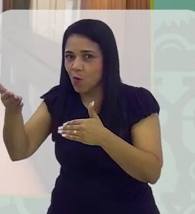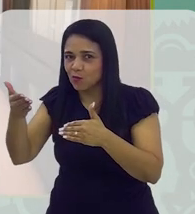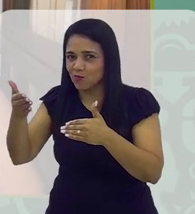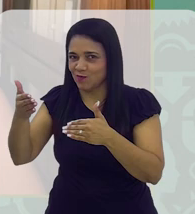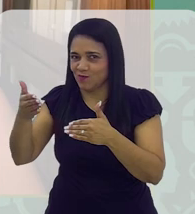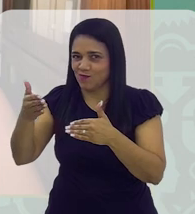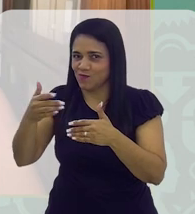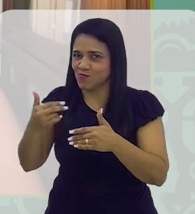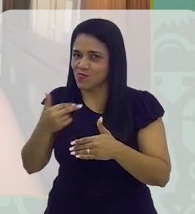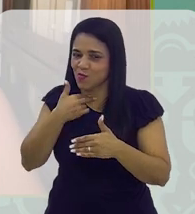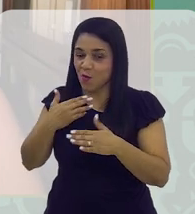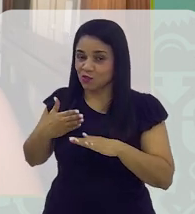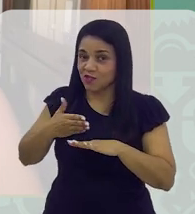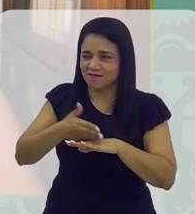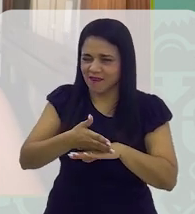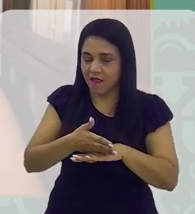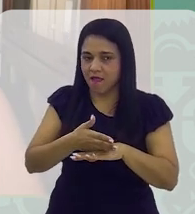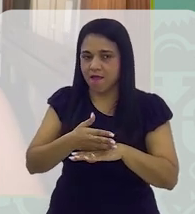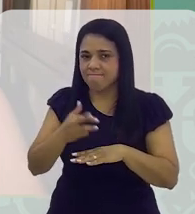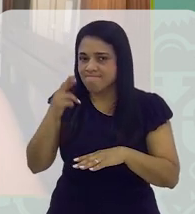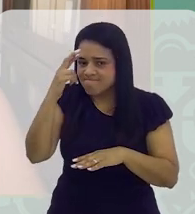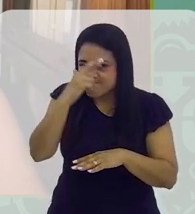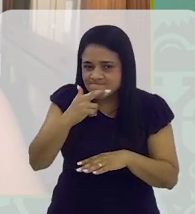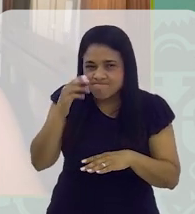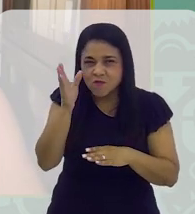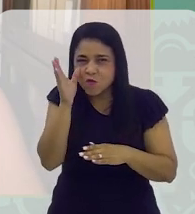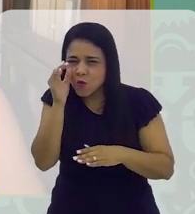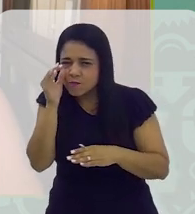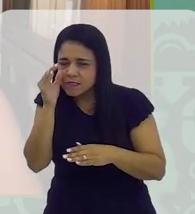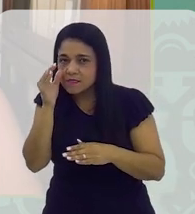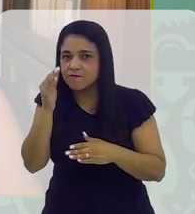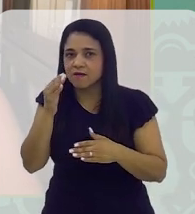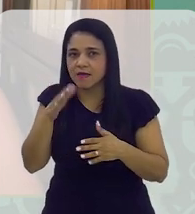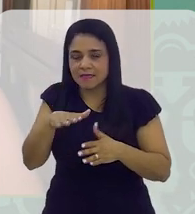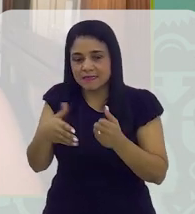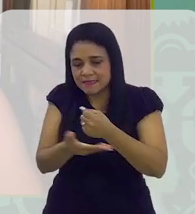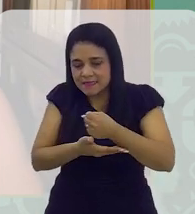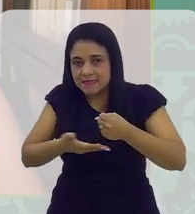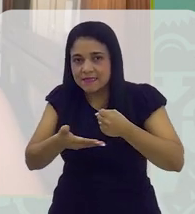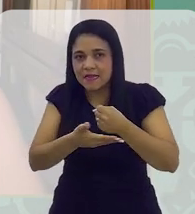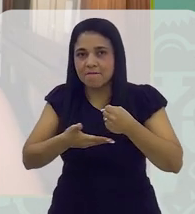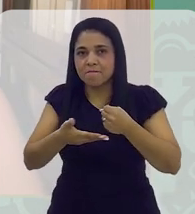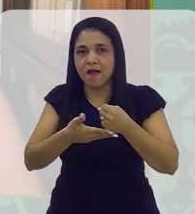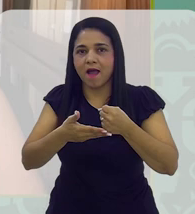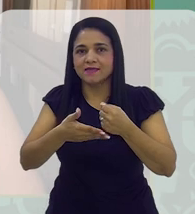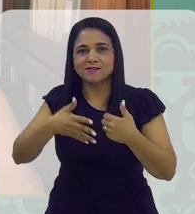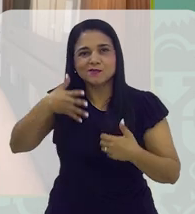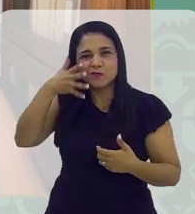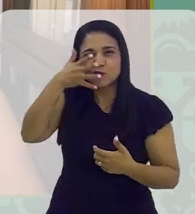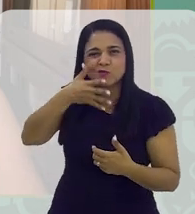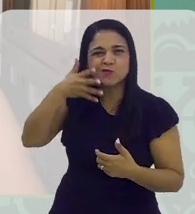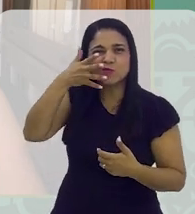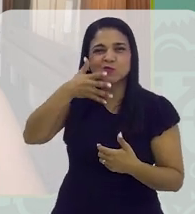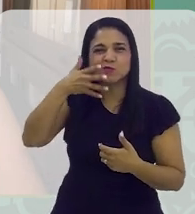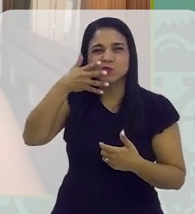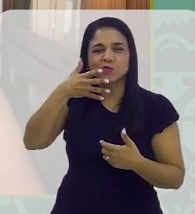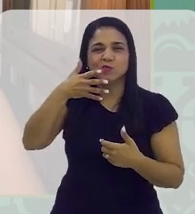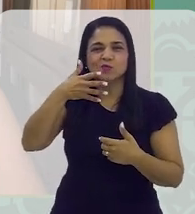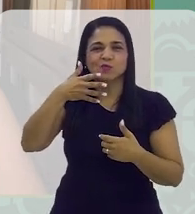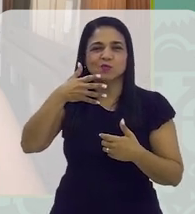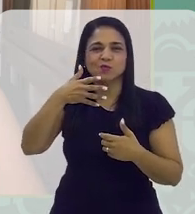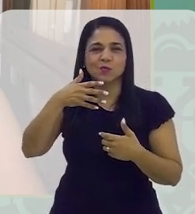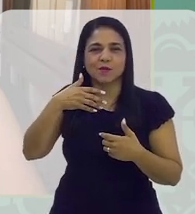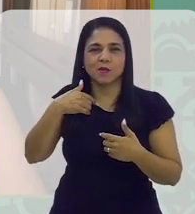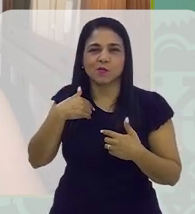E é muito interessante observar como eles só formam essa barreira na base do discurso de não